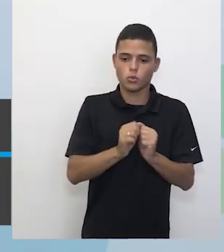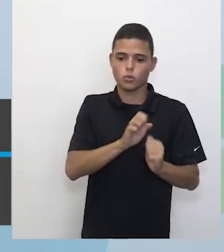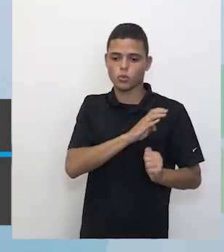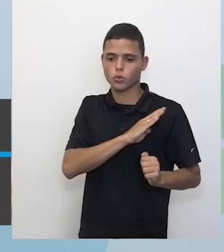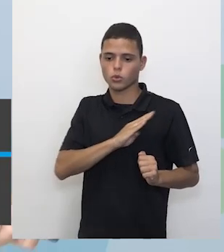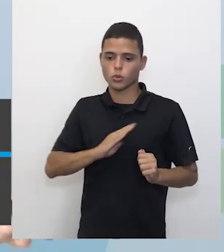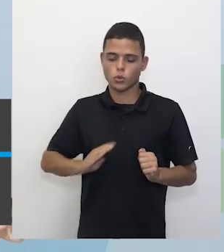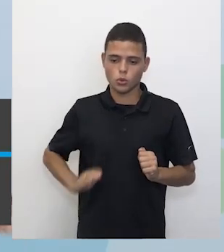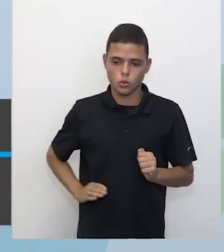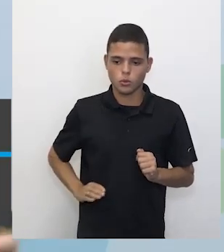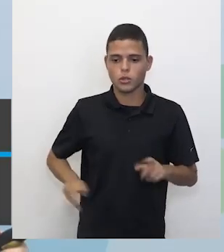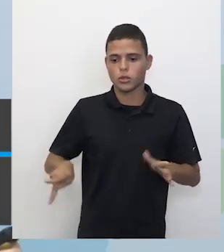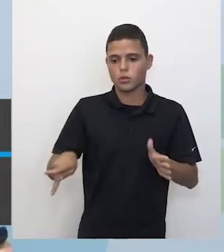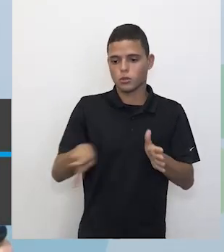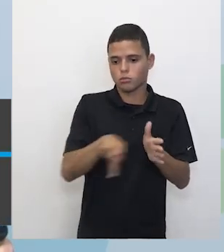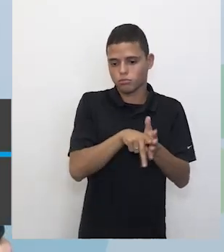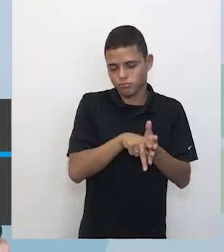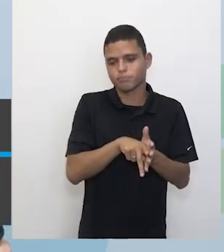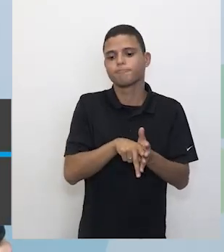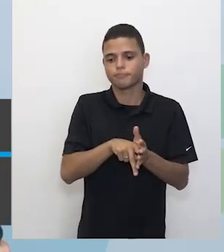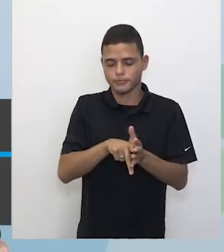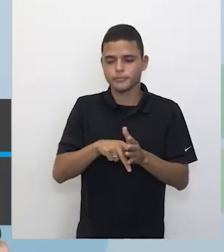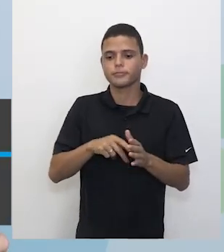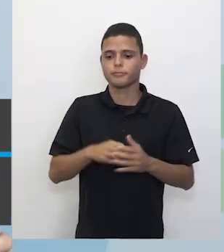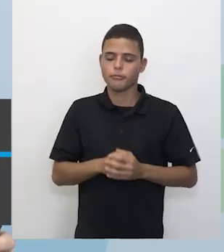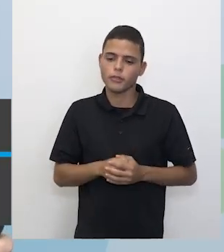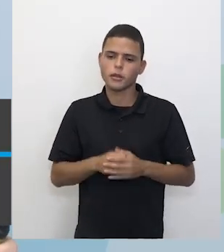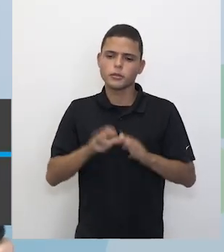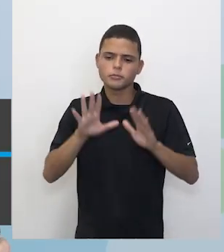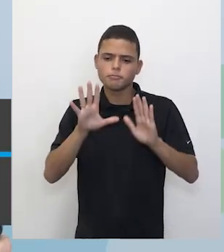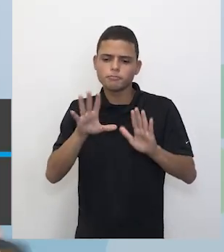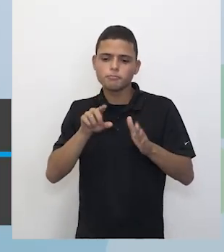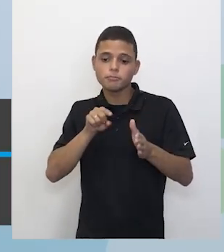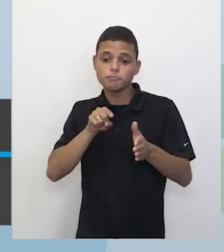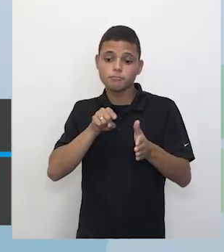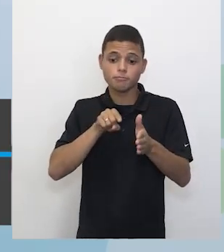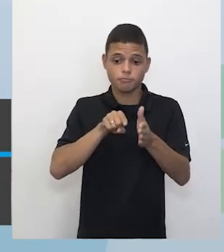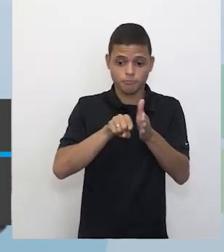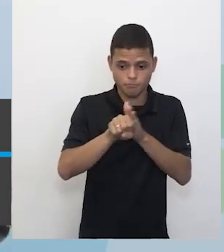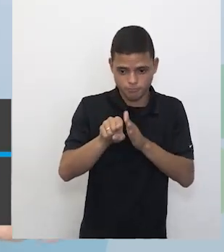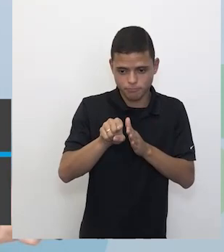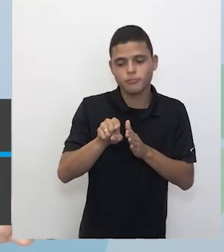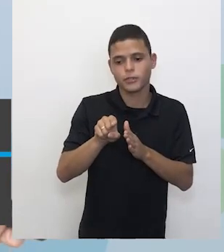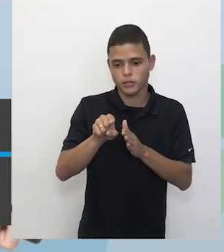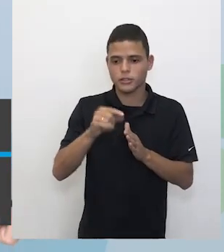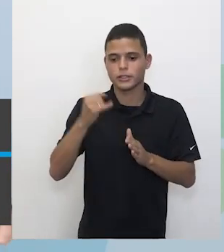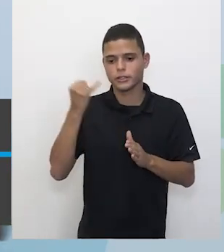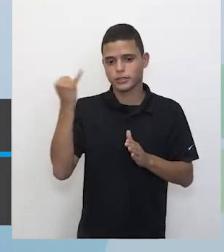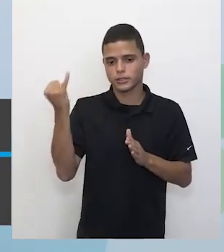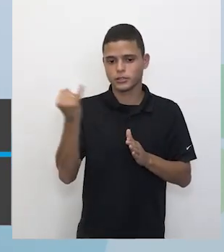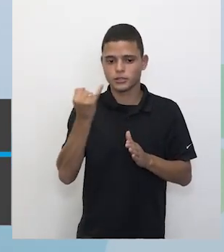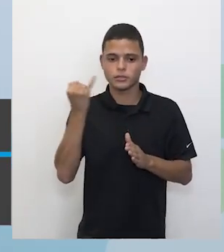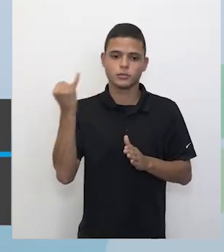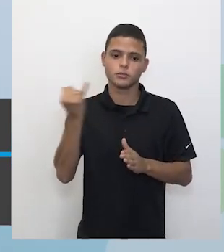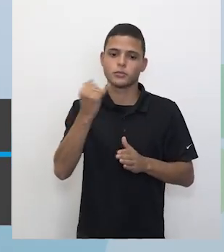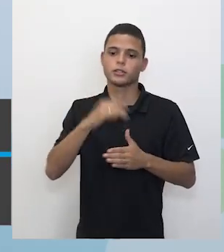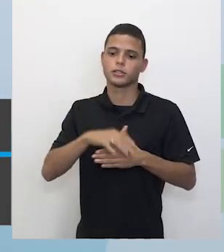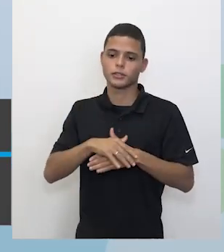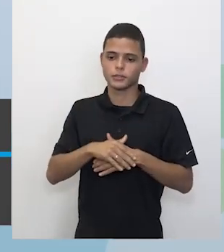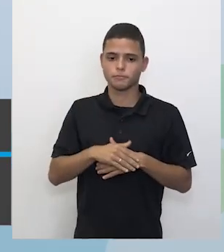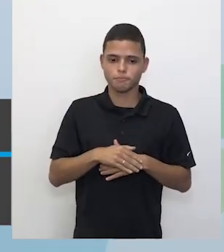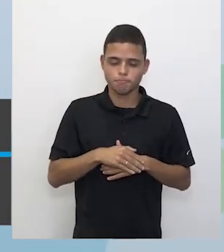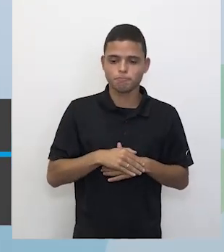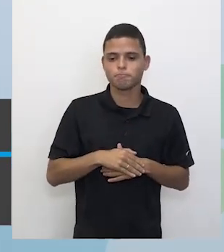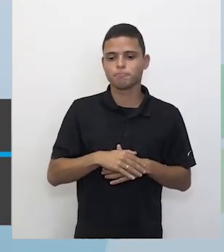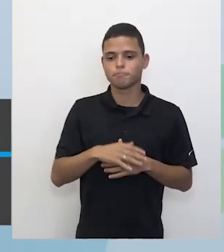independente, faz todo sentido a gente pensar, então, a perguntinha que eu fiz para vocês, como surgiu esse Estado, não é?